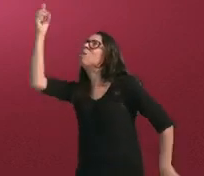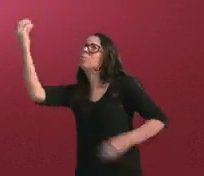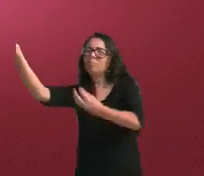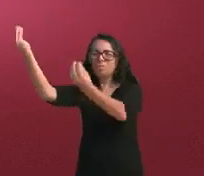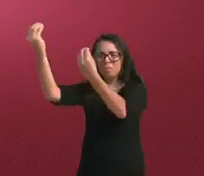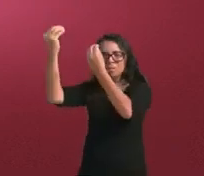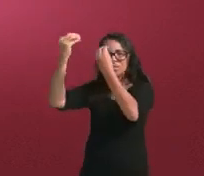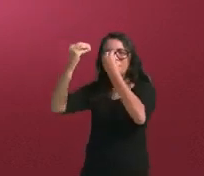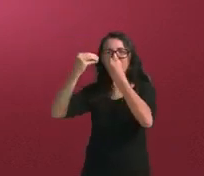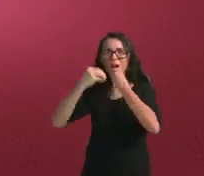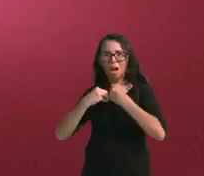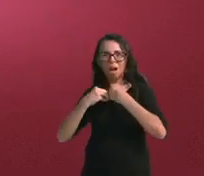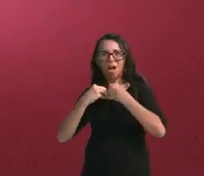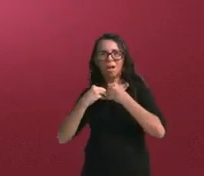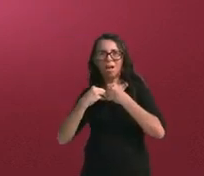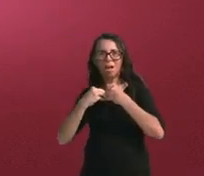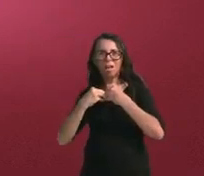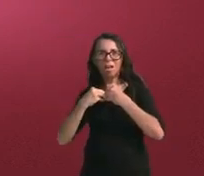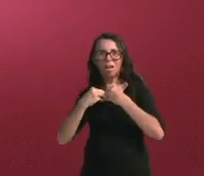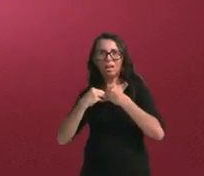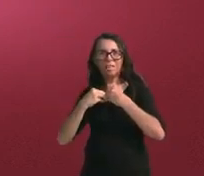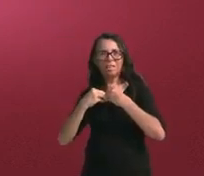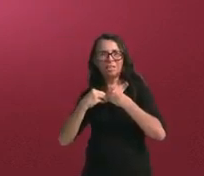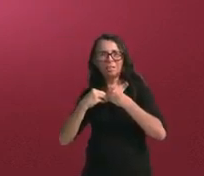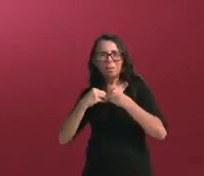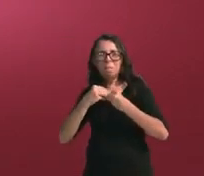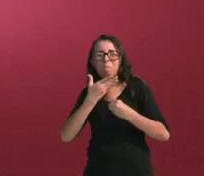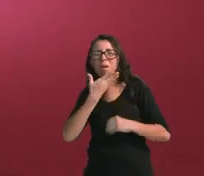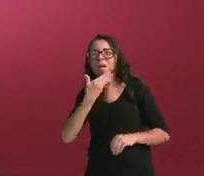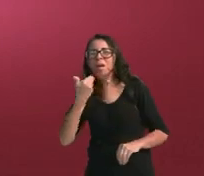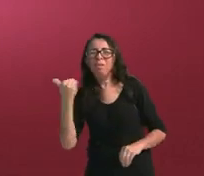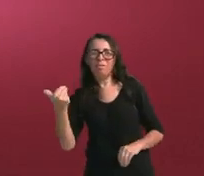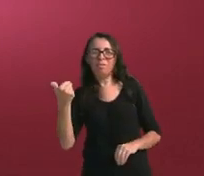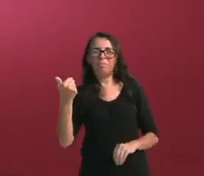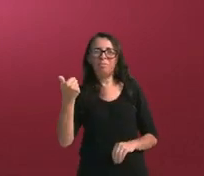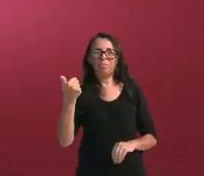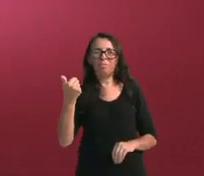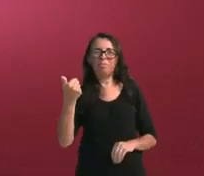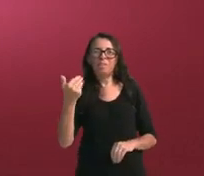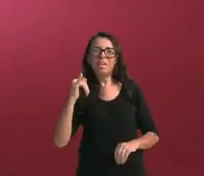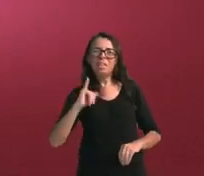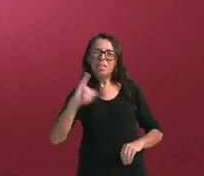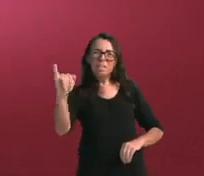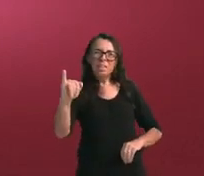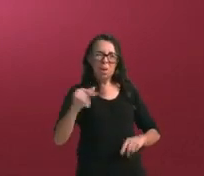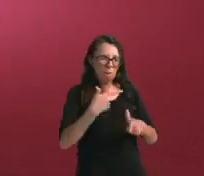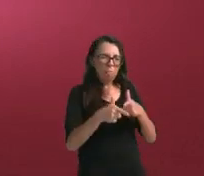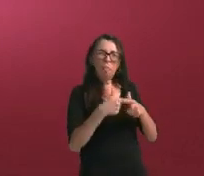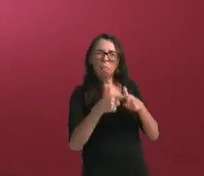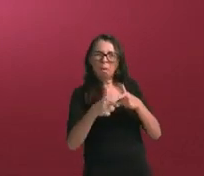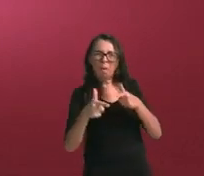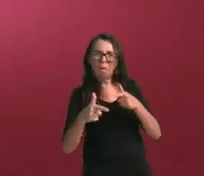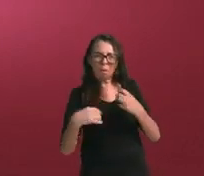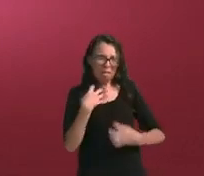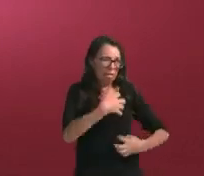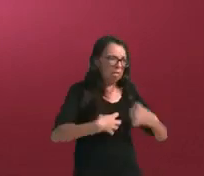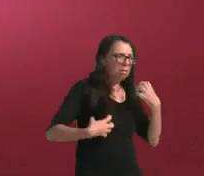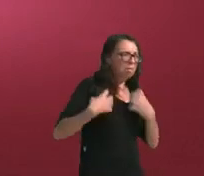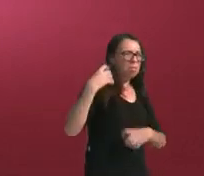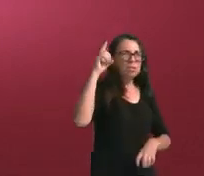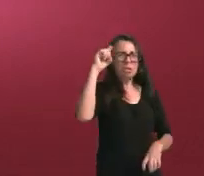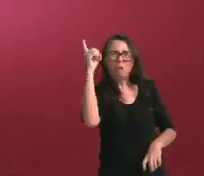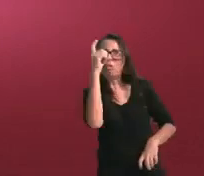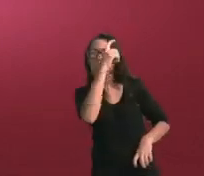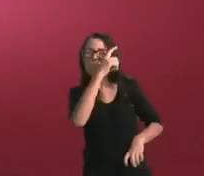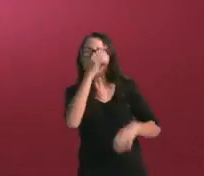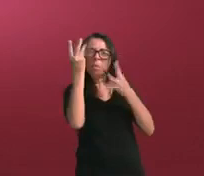de Moisés. Deus seja louvado. Então vamos nessa passagem do Mar Vermelho. O povo chegou. Então quando o povo de